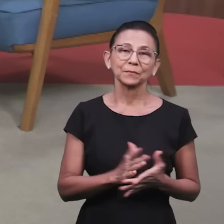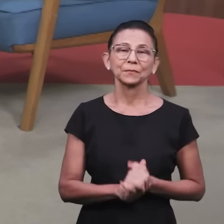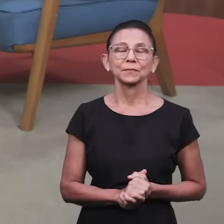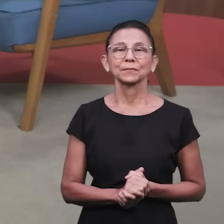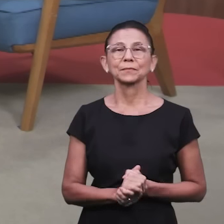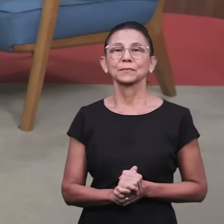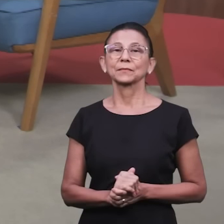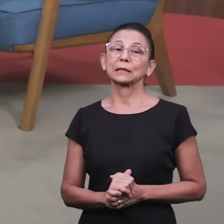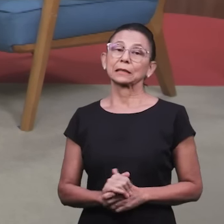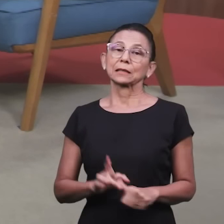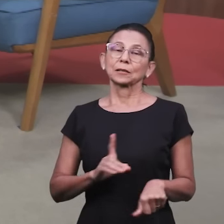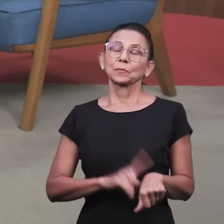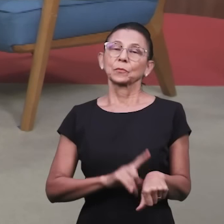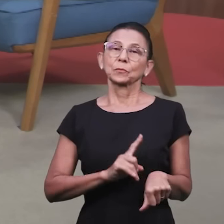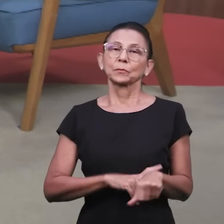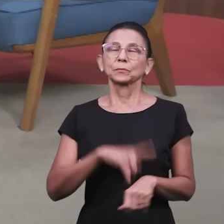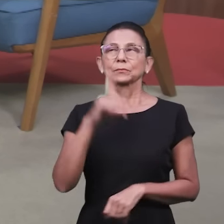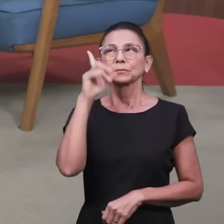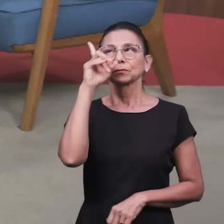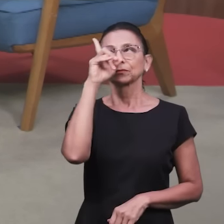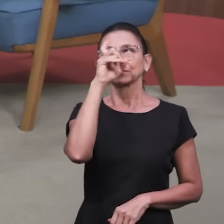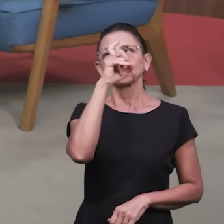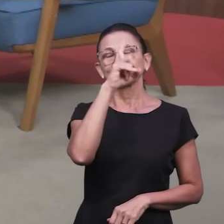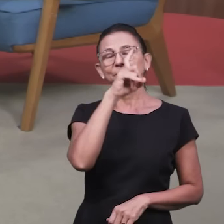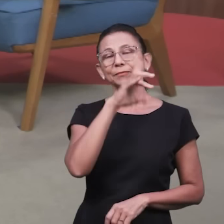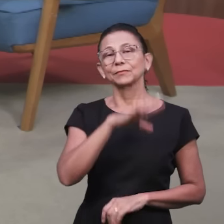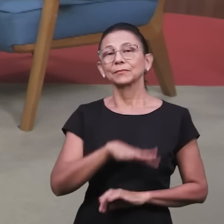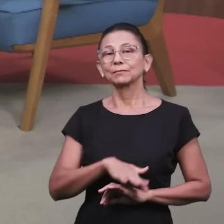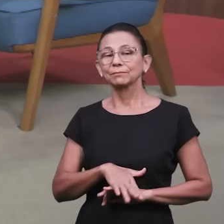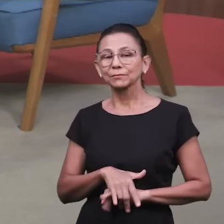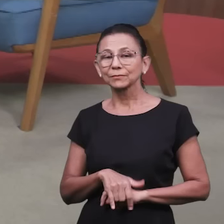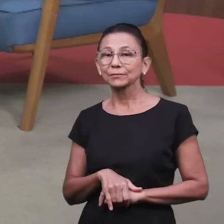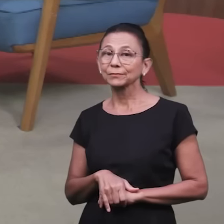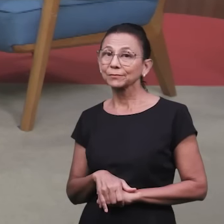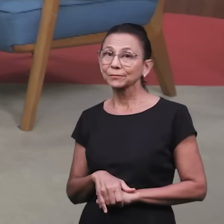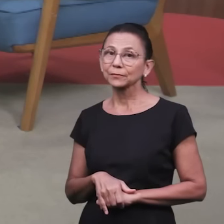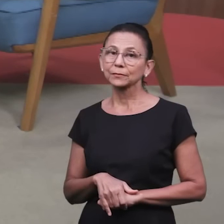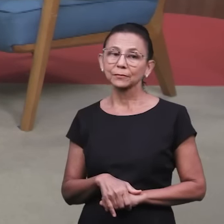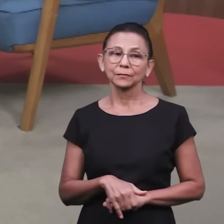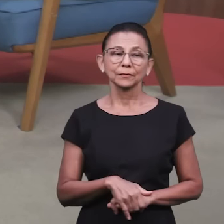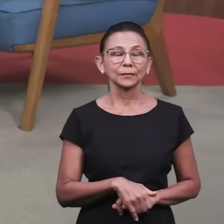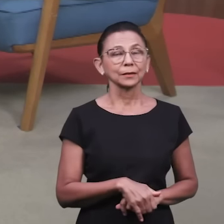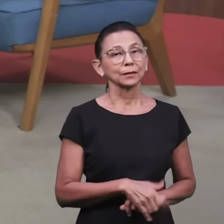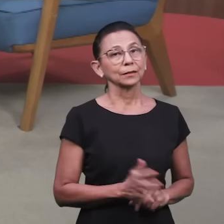vai se mostrar para a igreja que fica.